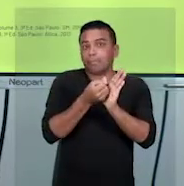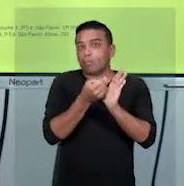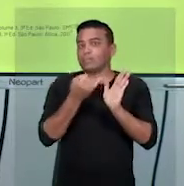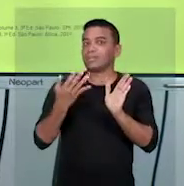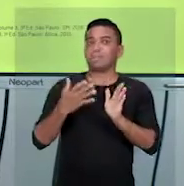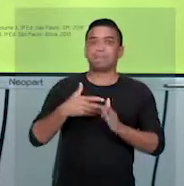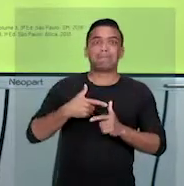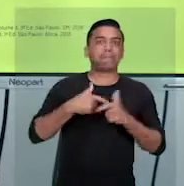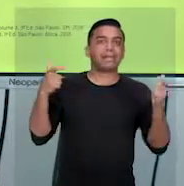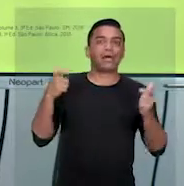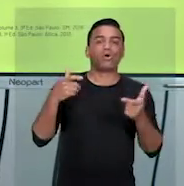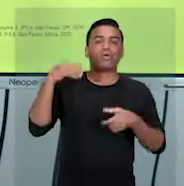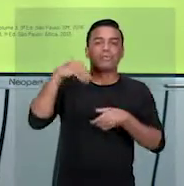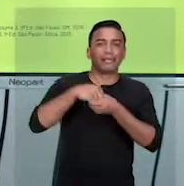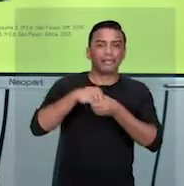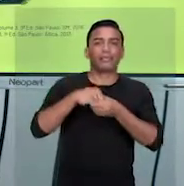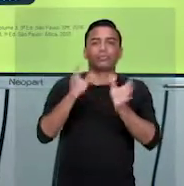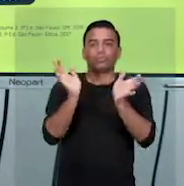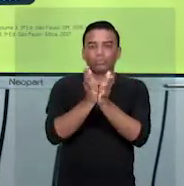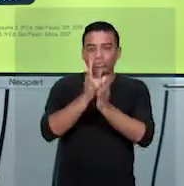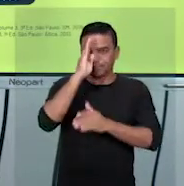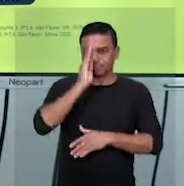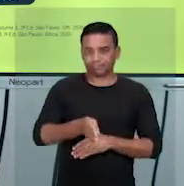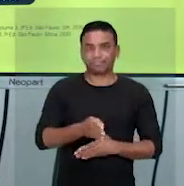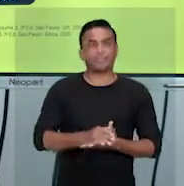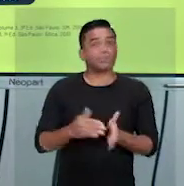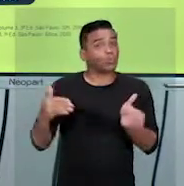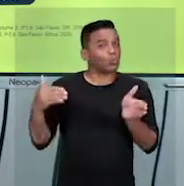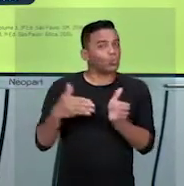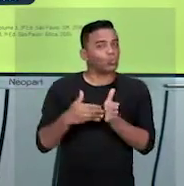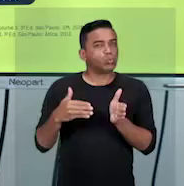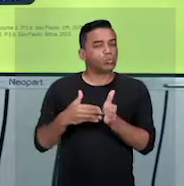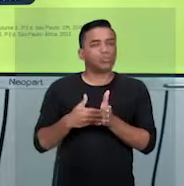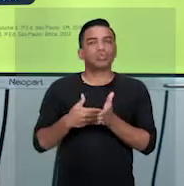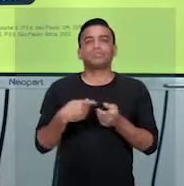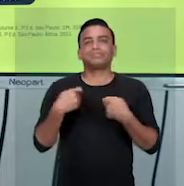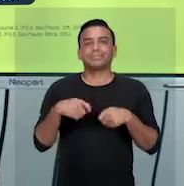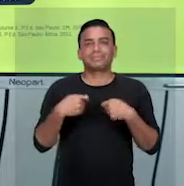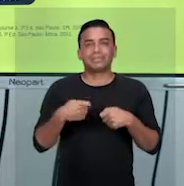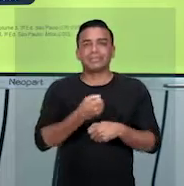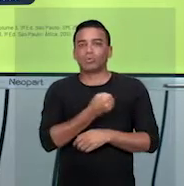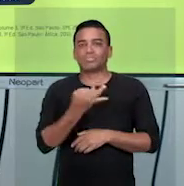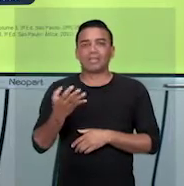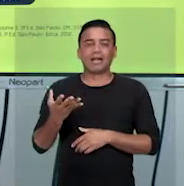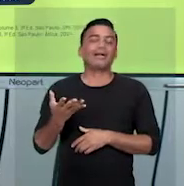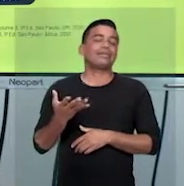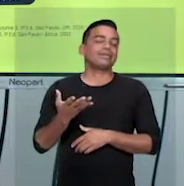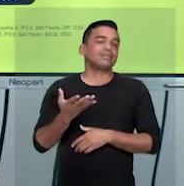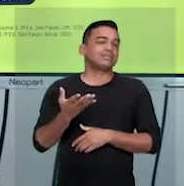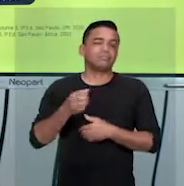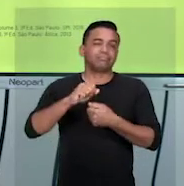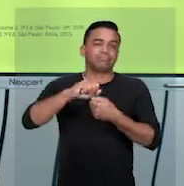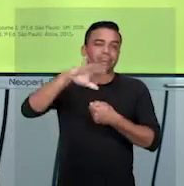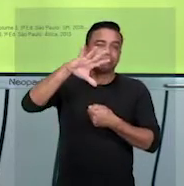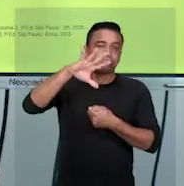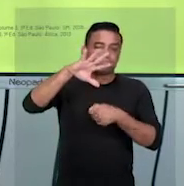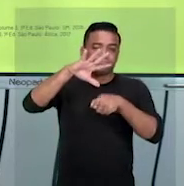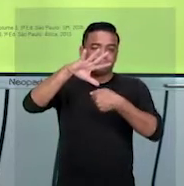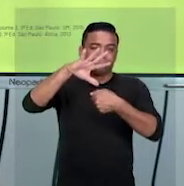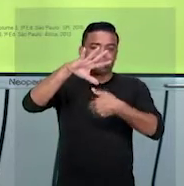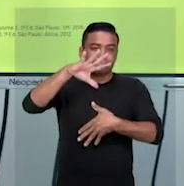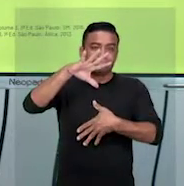quantidade dentro da cadeia principal. E por último, precisamos ter o maior número de ramificações.